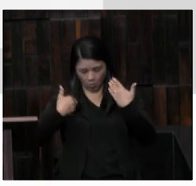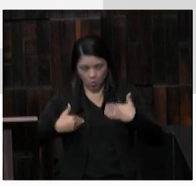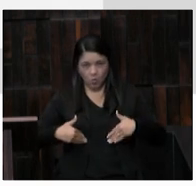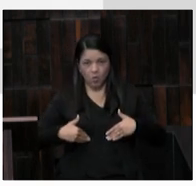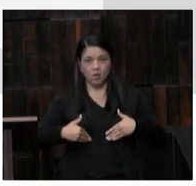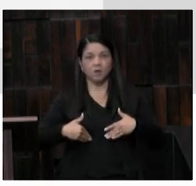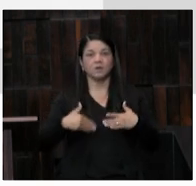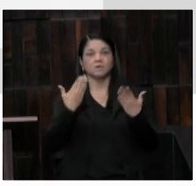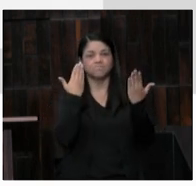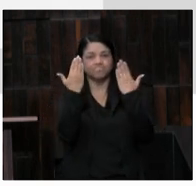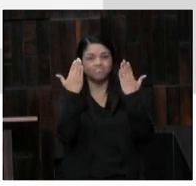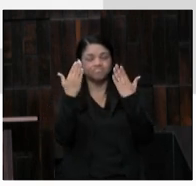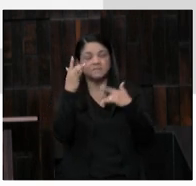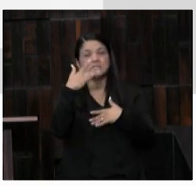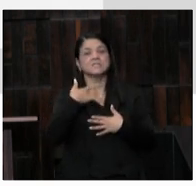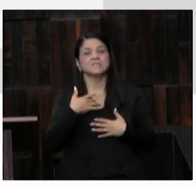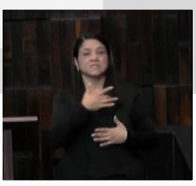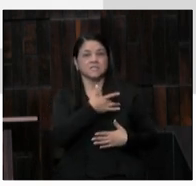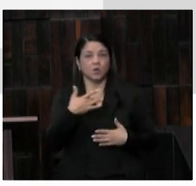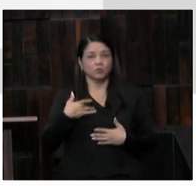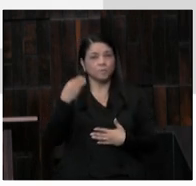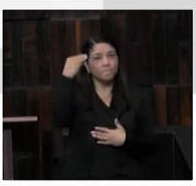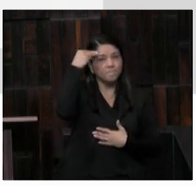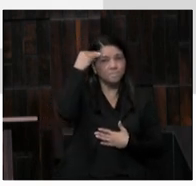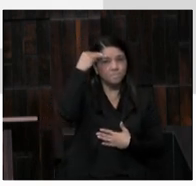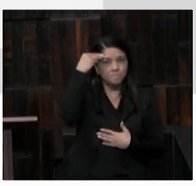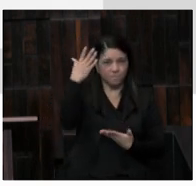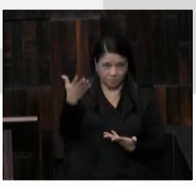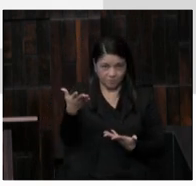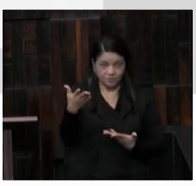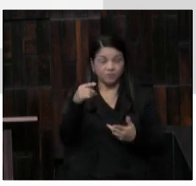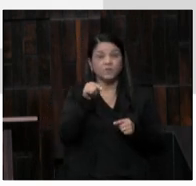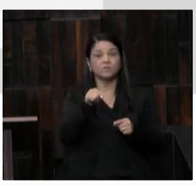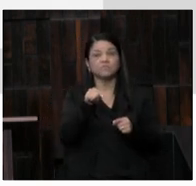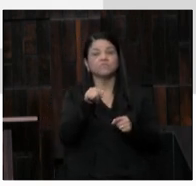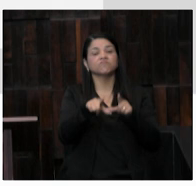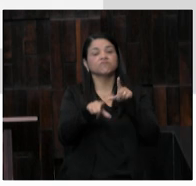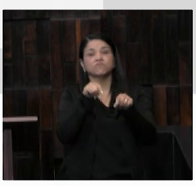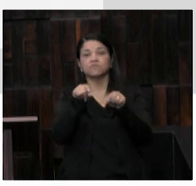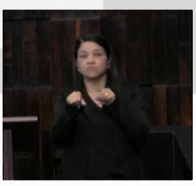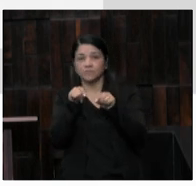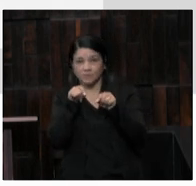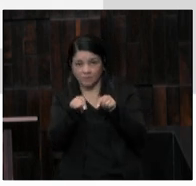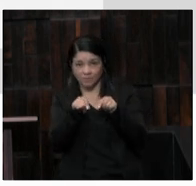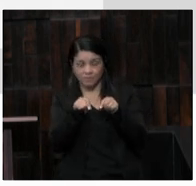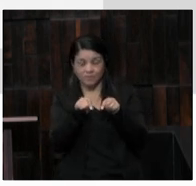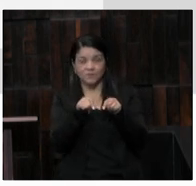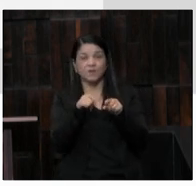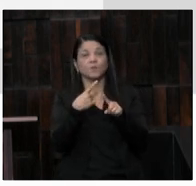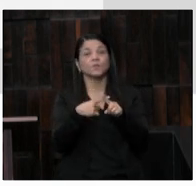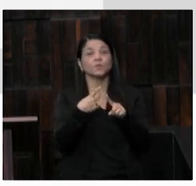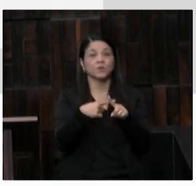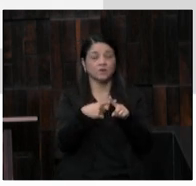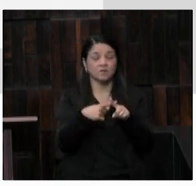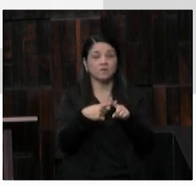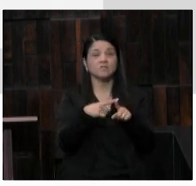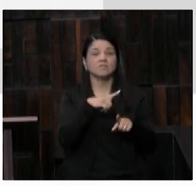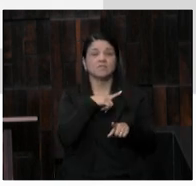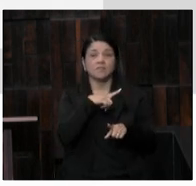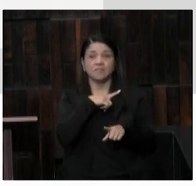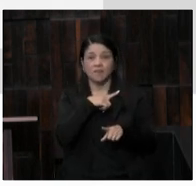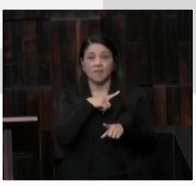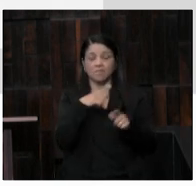saúde mental. Bom, por que que a gente escolheu esse desfecho? Porque são os desfechos que a gente consegue ter